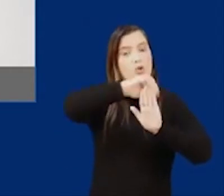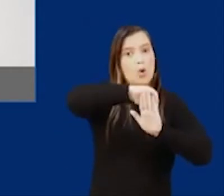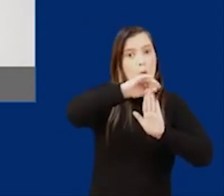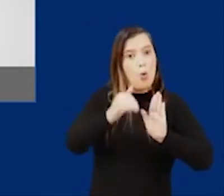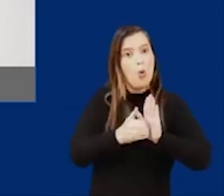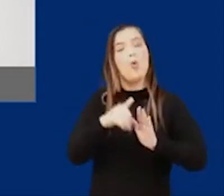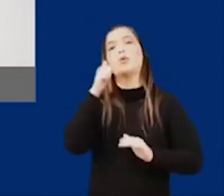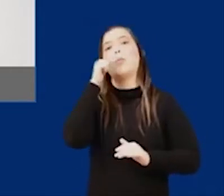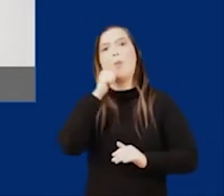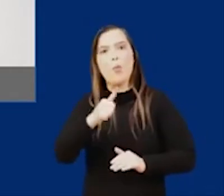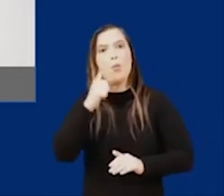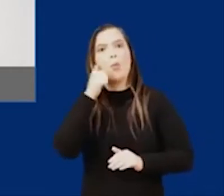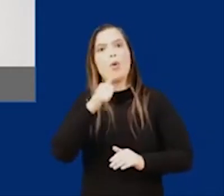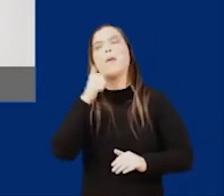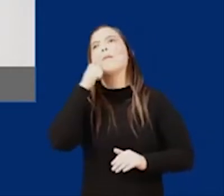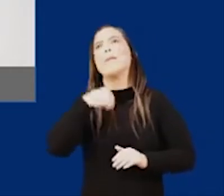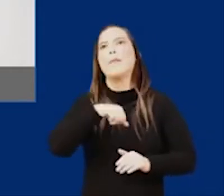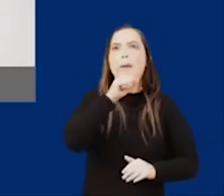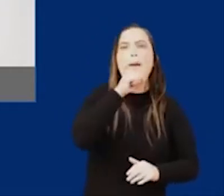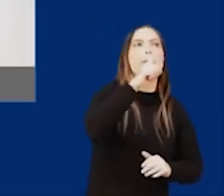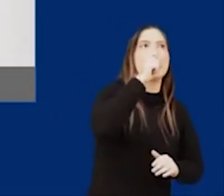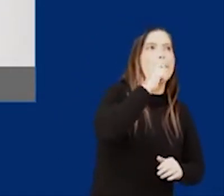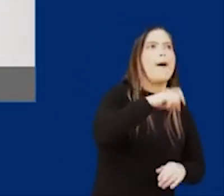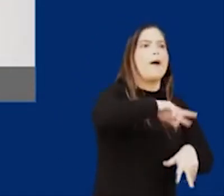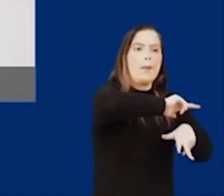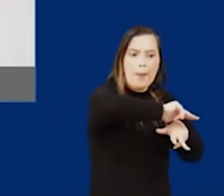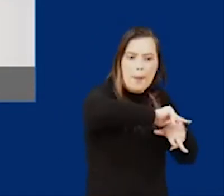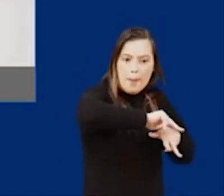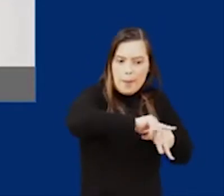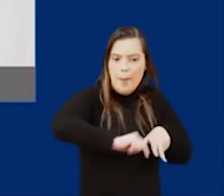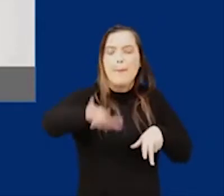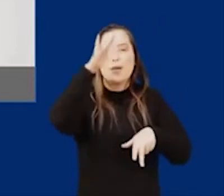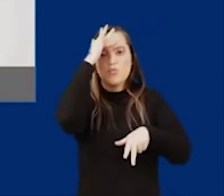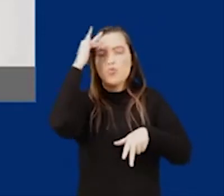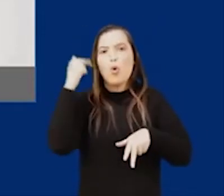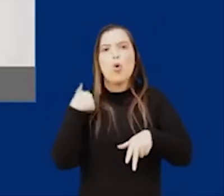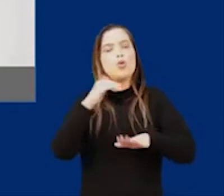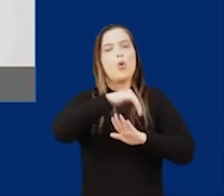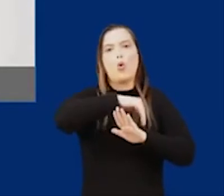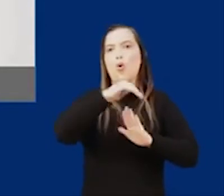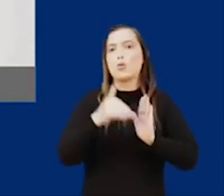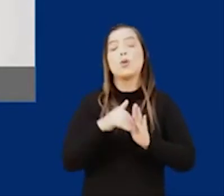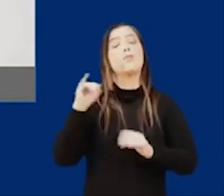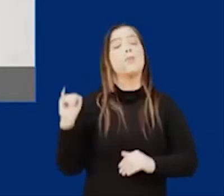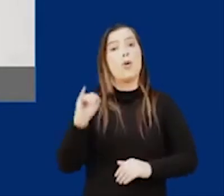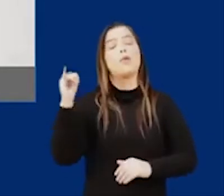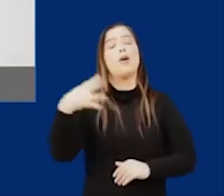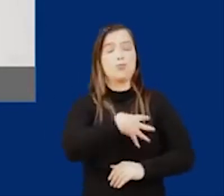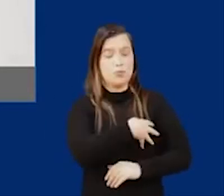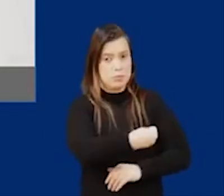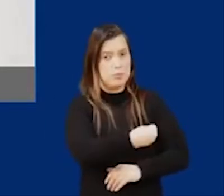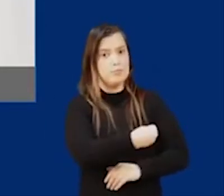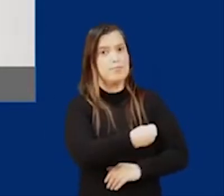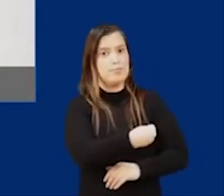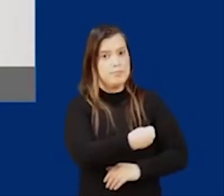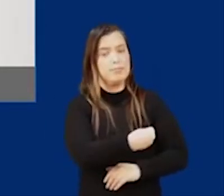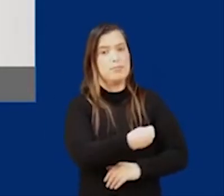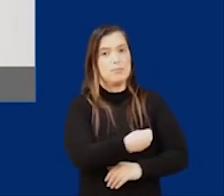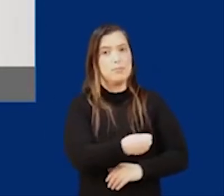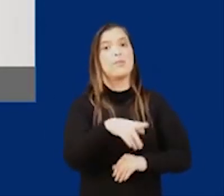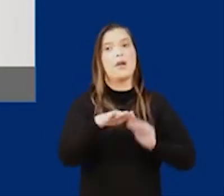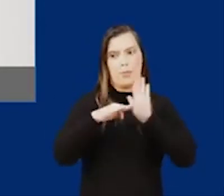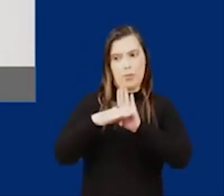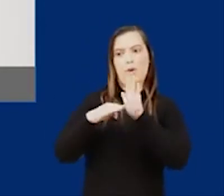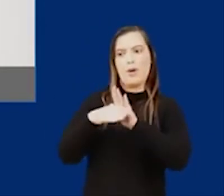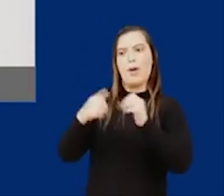mulheres, mães, pais, pessoas, gentes, todo mundo, que é importante amamentar e é importante apoiar